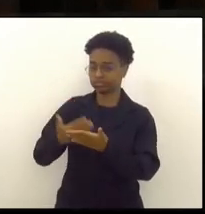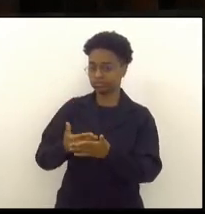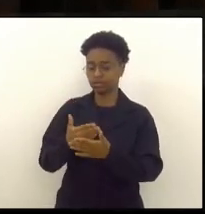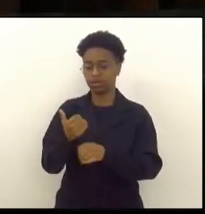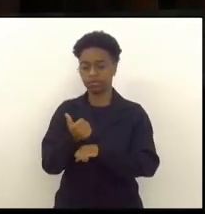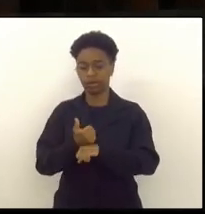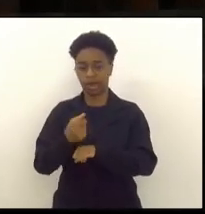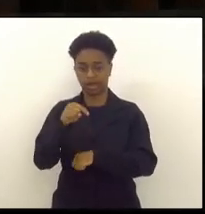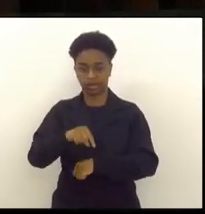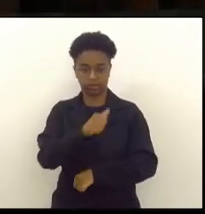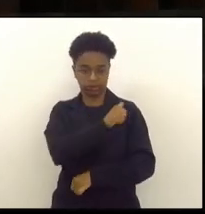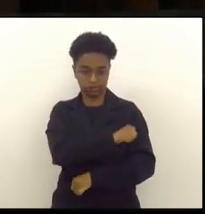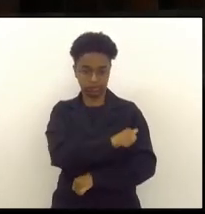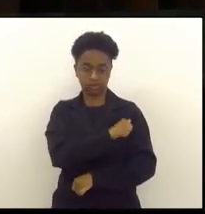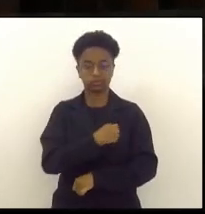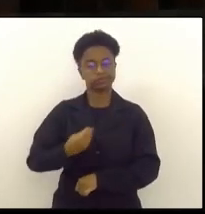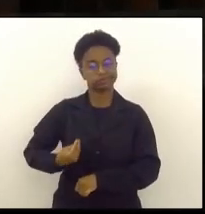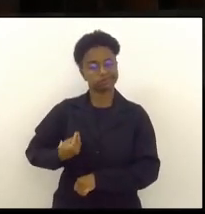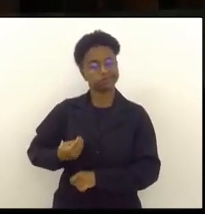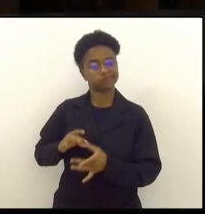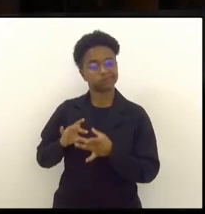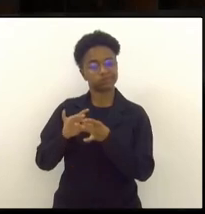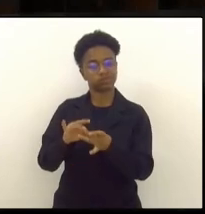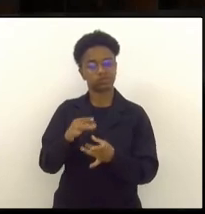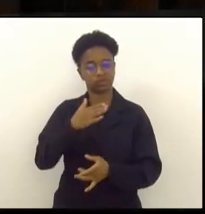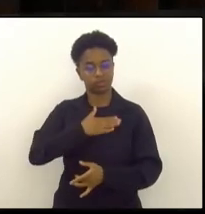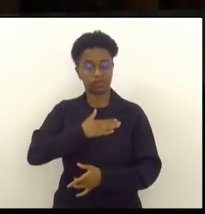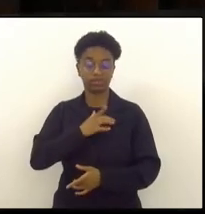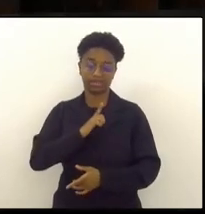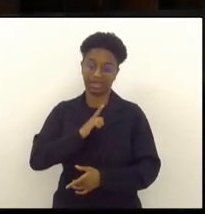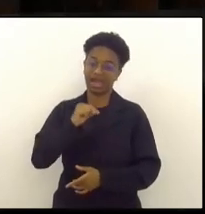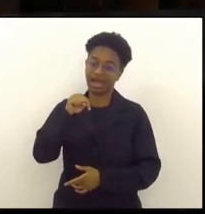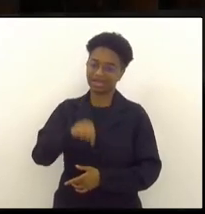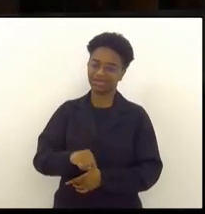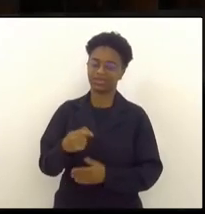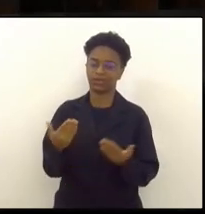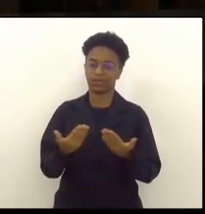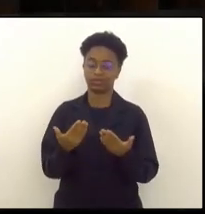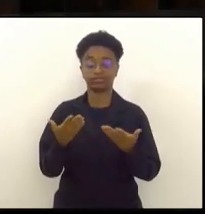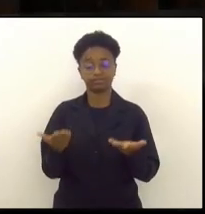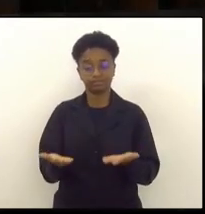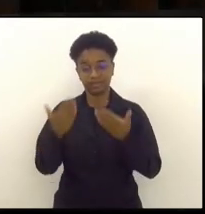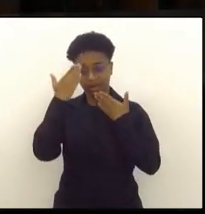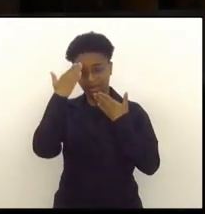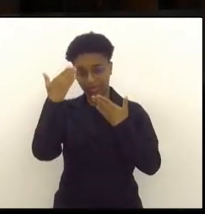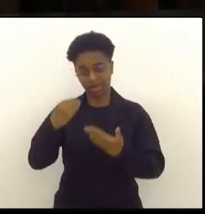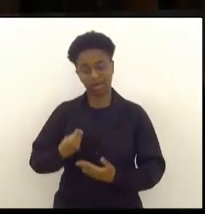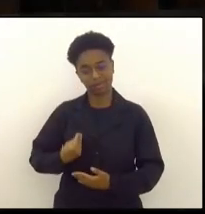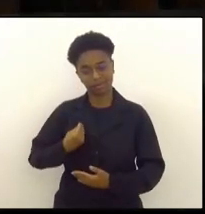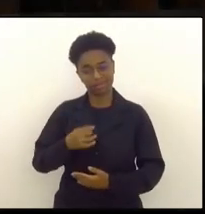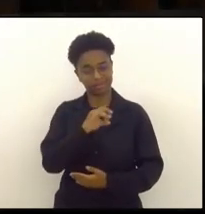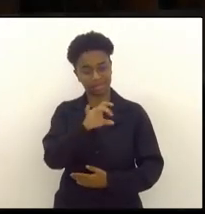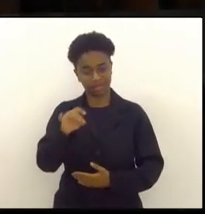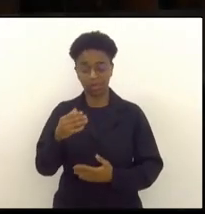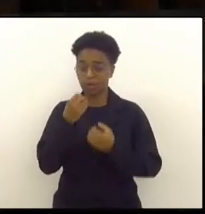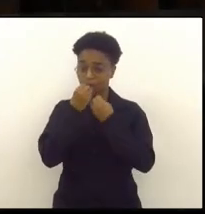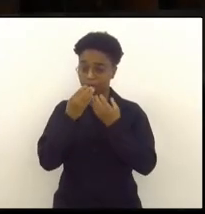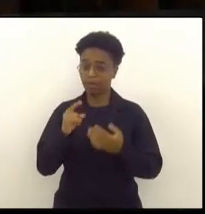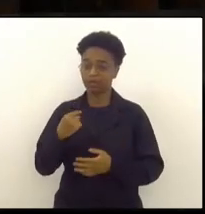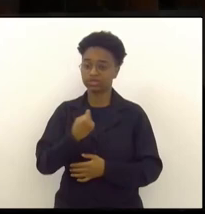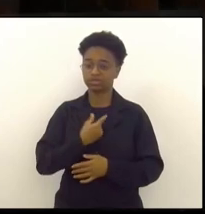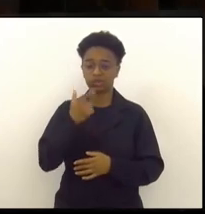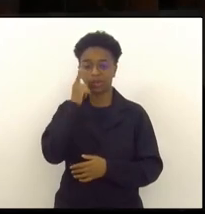Rio de Janeiro, estiveram muito presentes comigo, estão aqui hoje, e eu agradeço muito essa presença. E que bom que podemos fazer